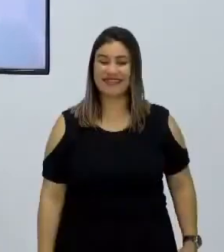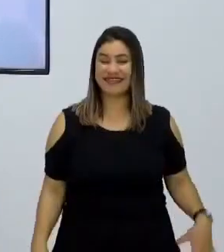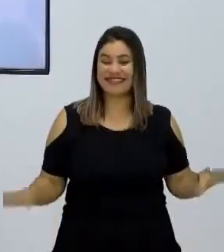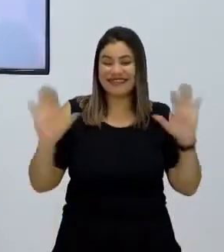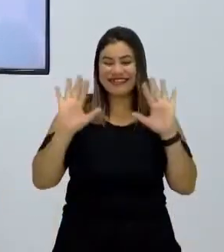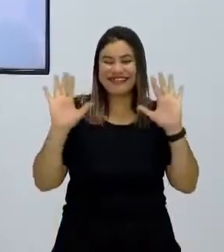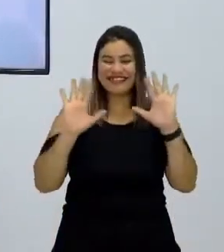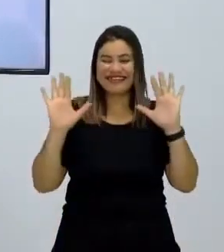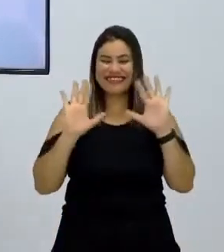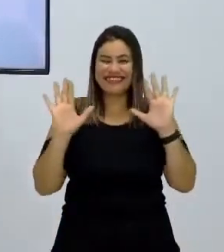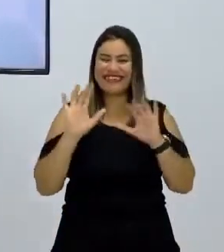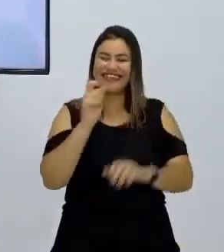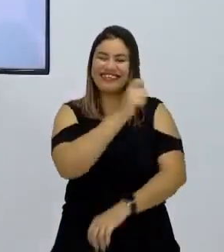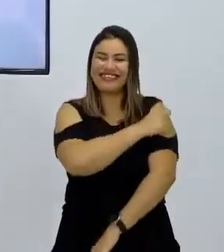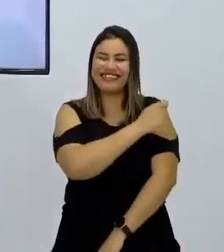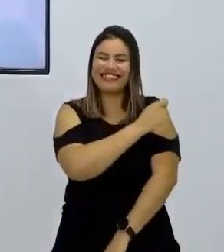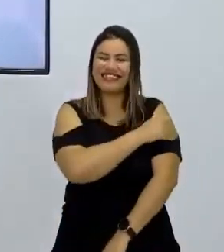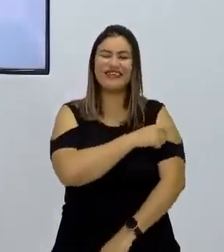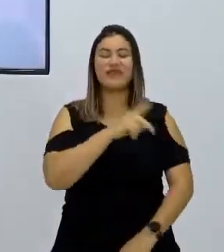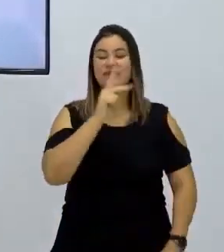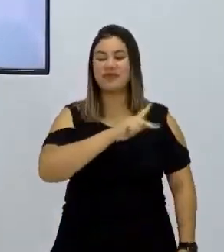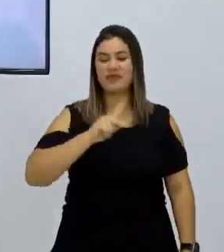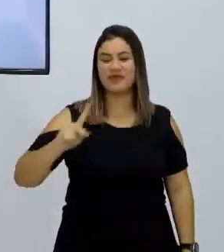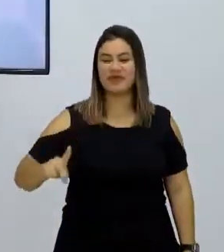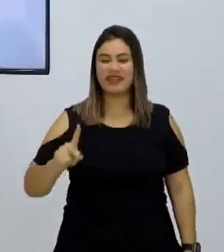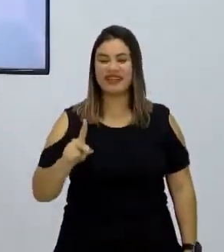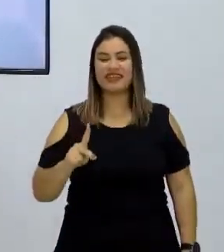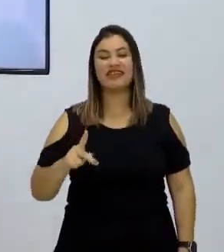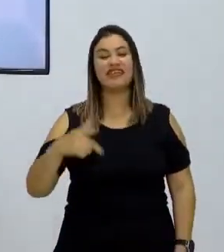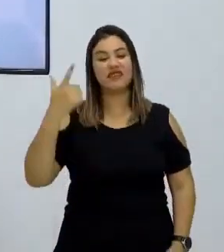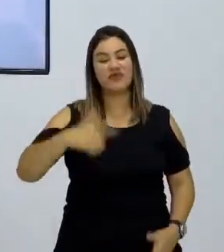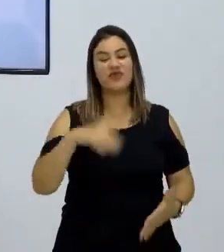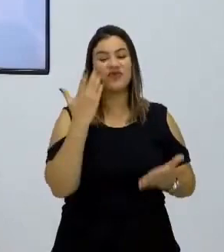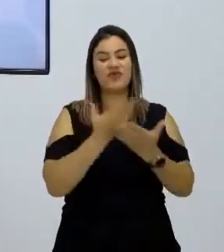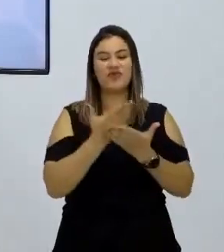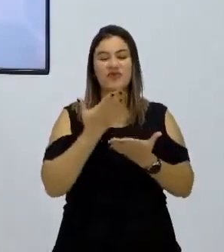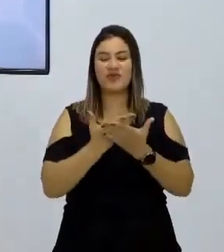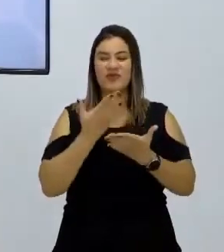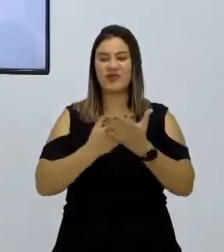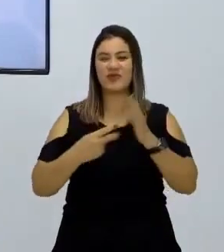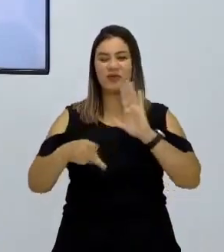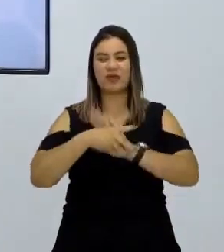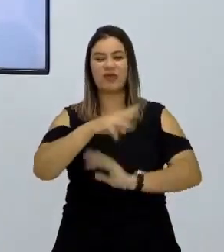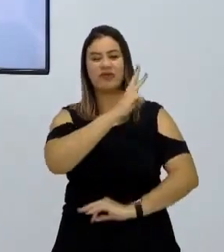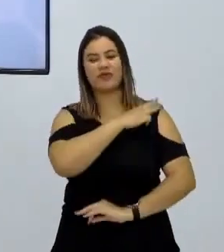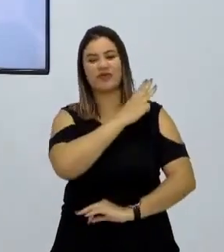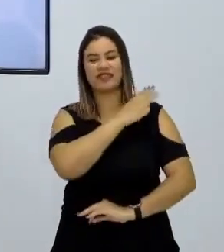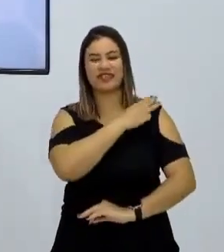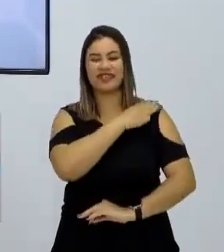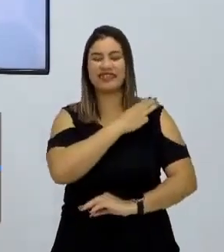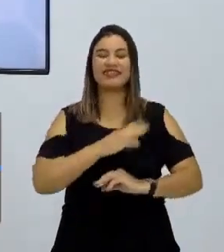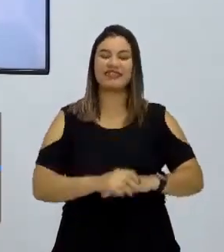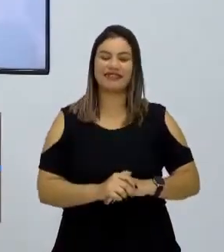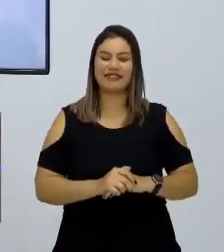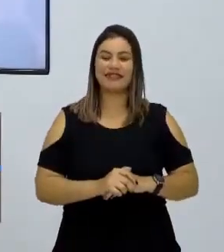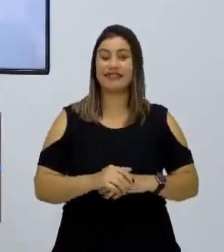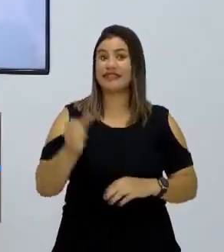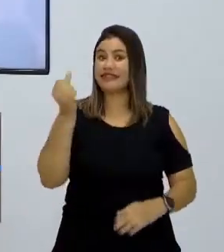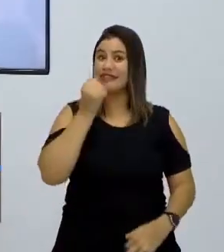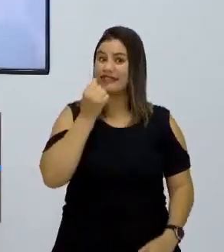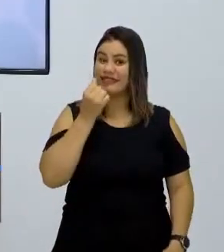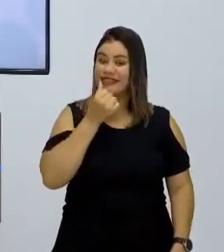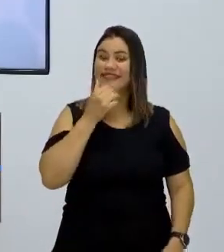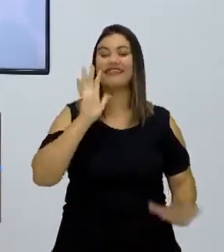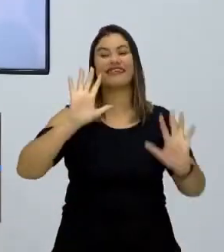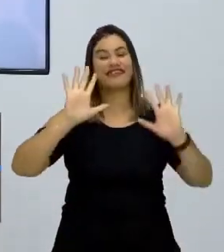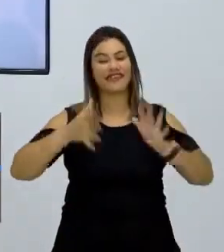Olá, alunos, professores e a todos que irão aí participar de mais uma aula da terceira série aí do ensino médio.